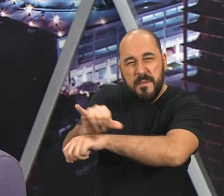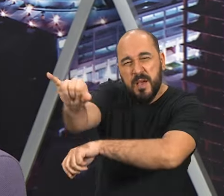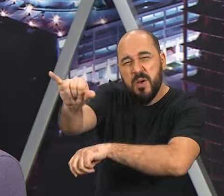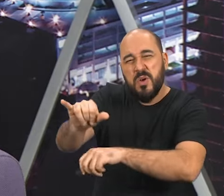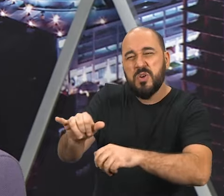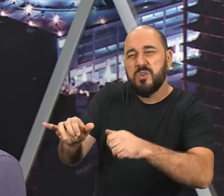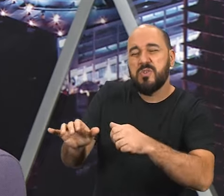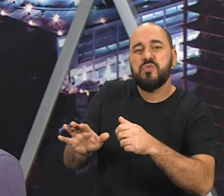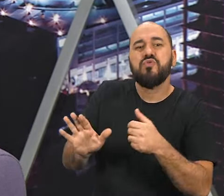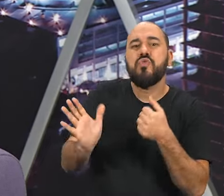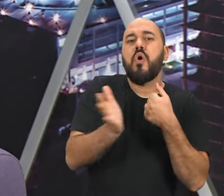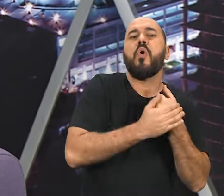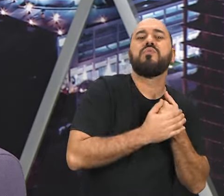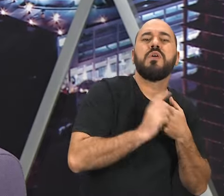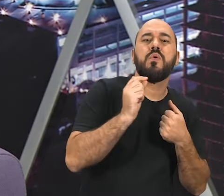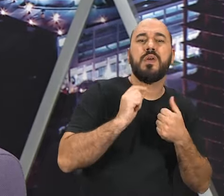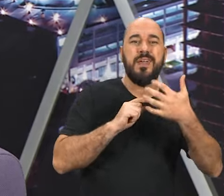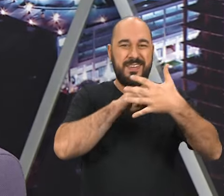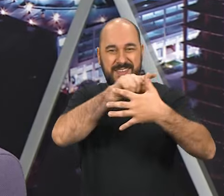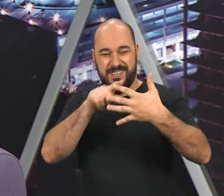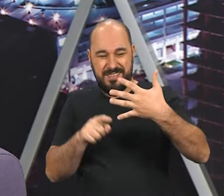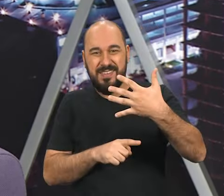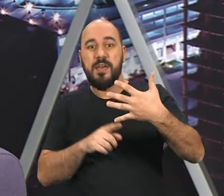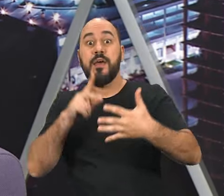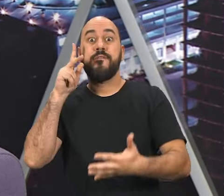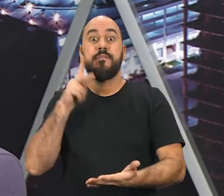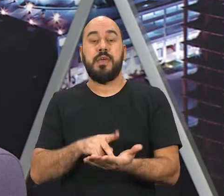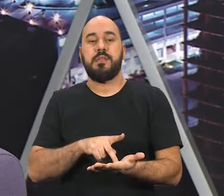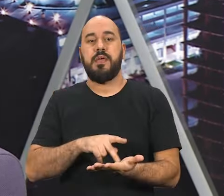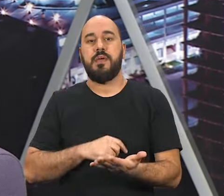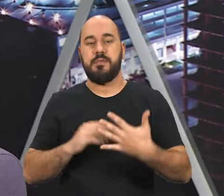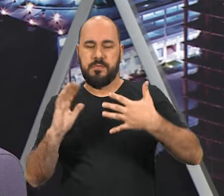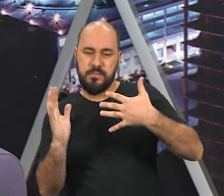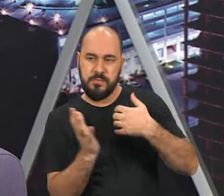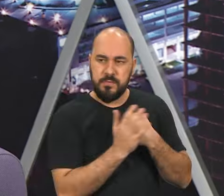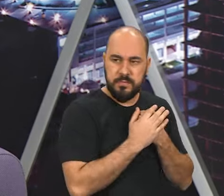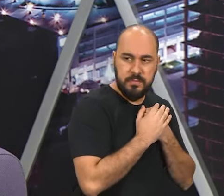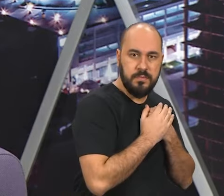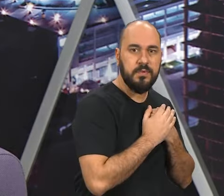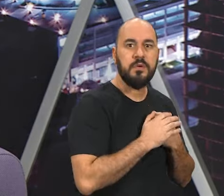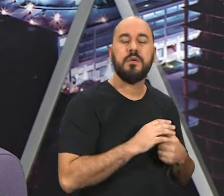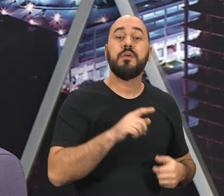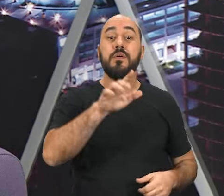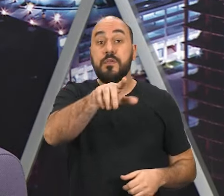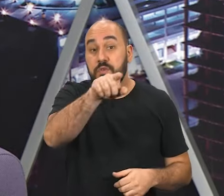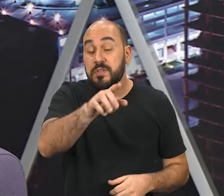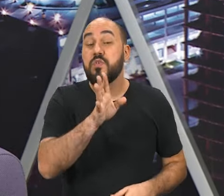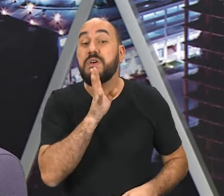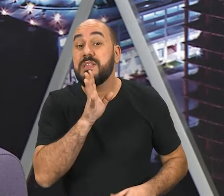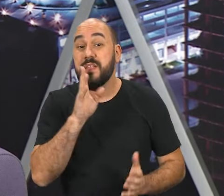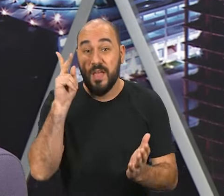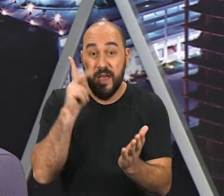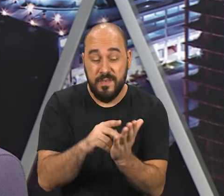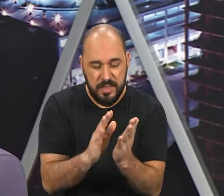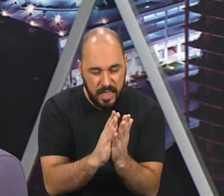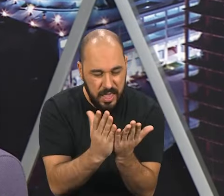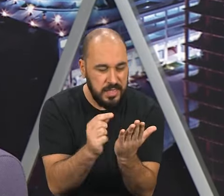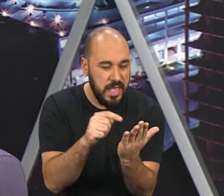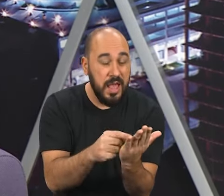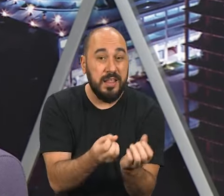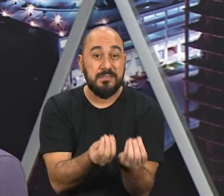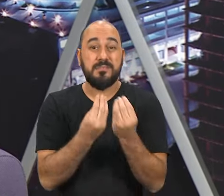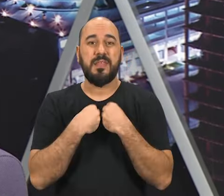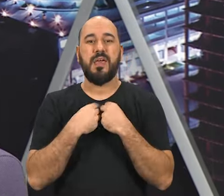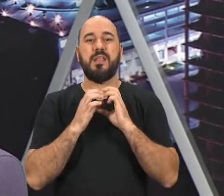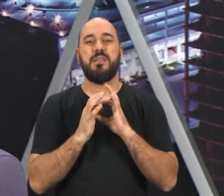procurado ocultar de você essas verdades, mas você precisa saber a verdade, e conhecereis a verdade, e a verdade